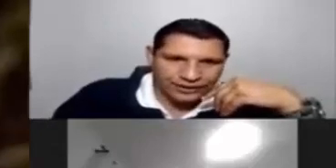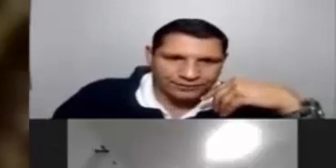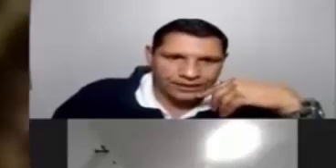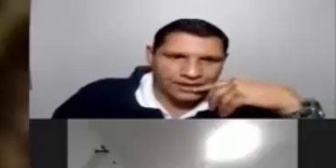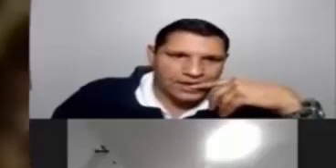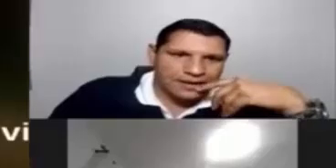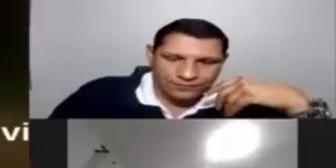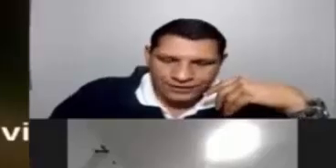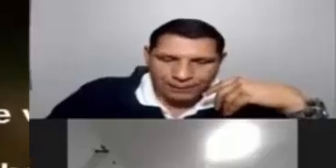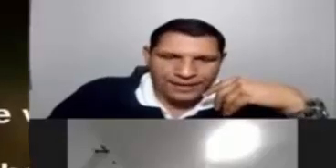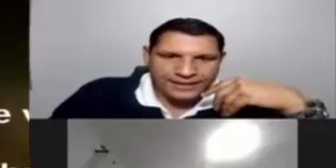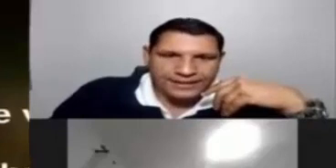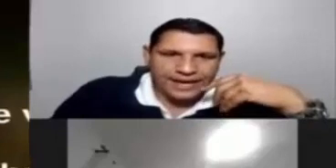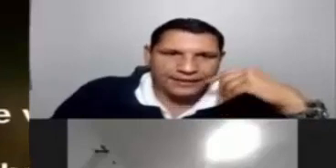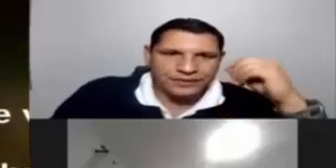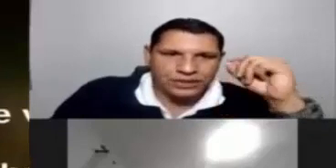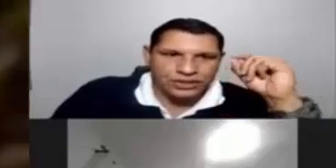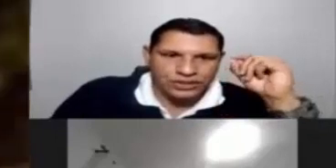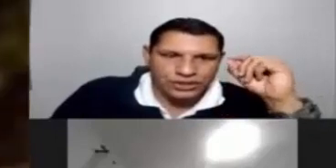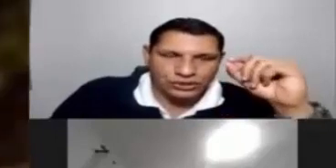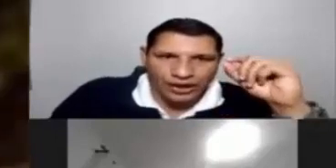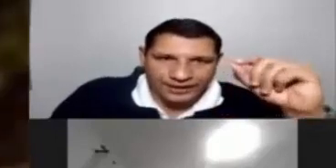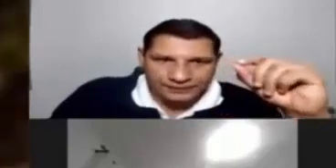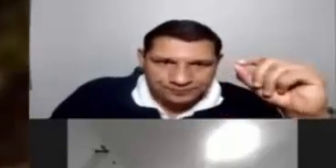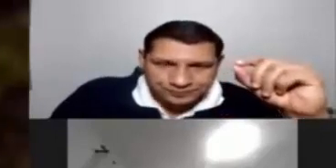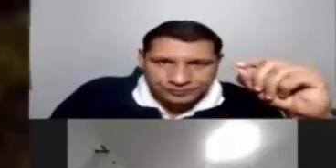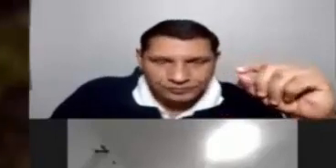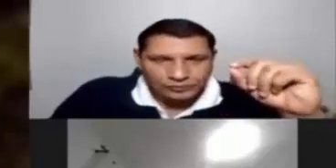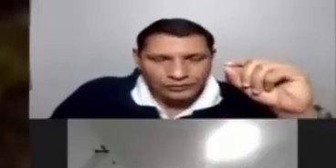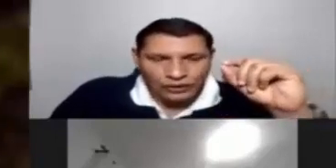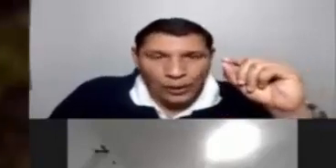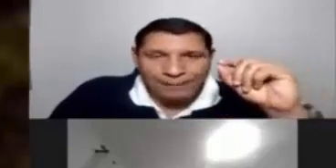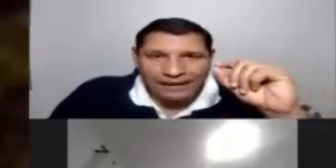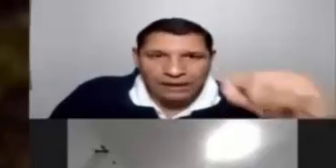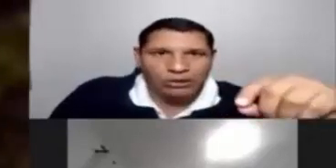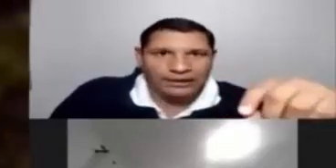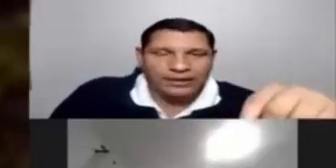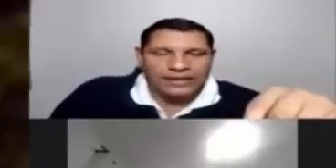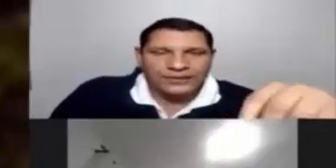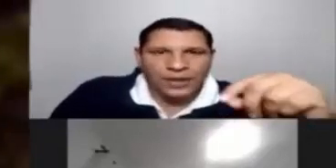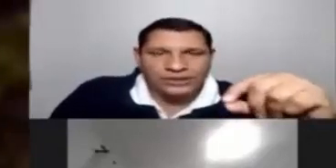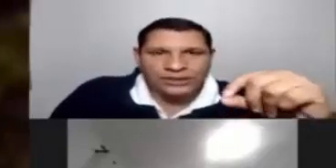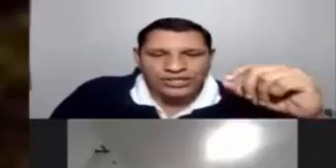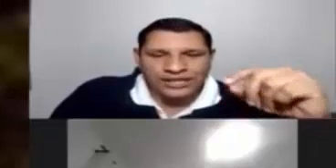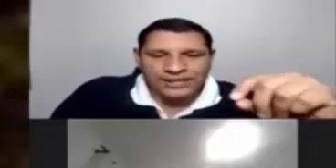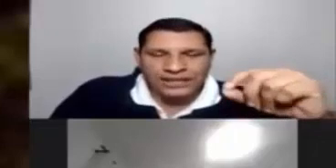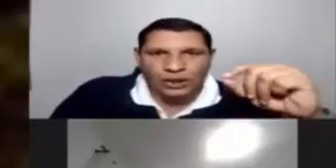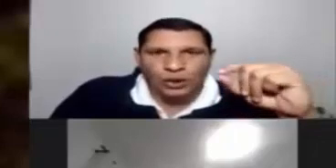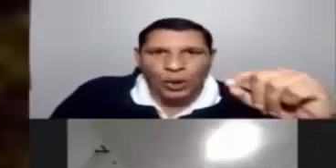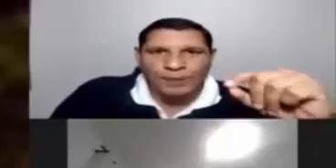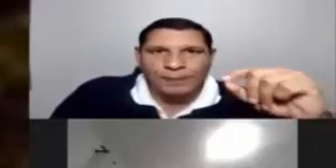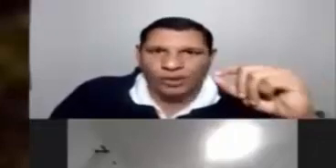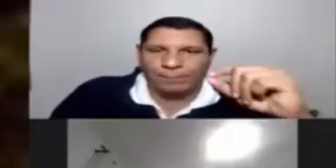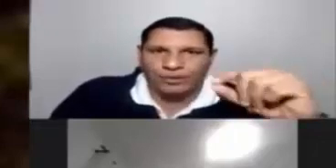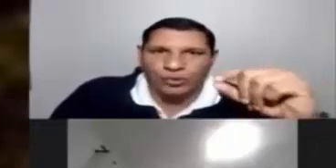Lázaro. Veja bem que é história, não é parábola. Não se utiliza